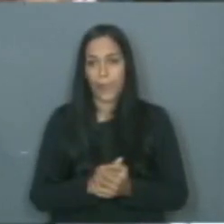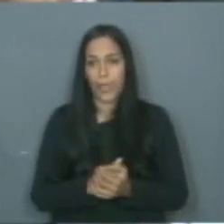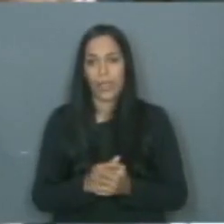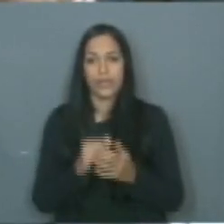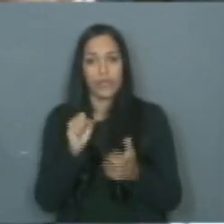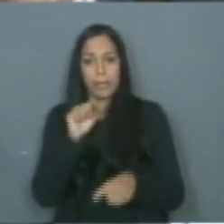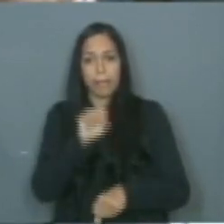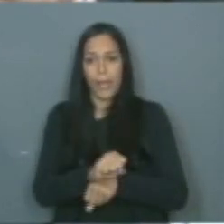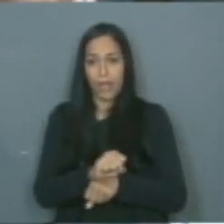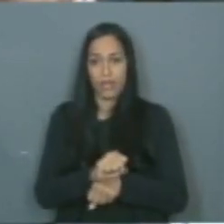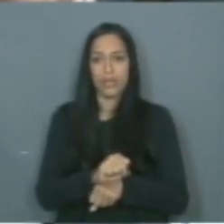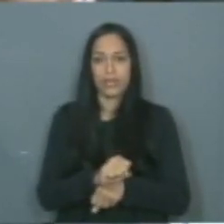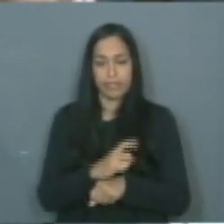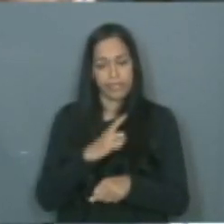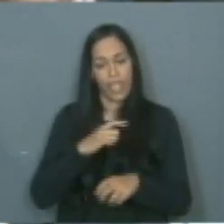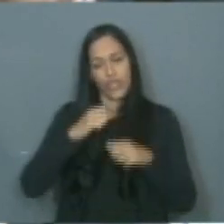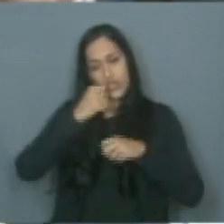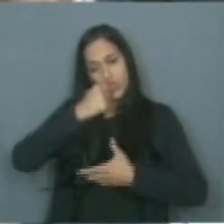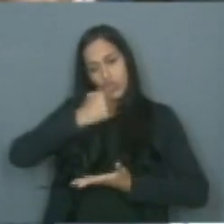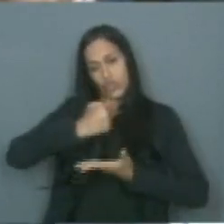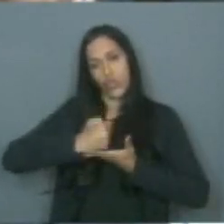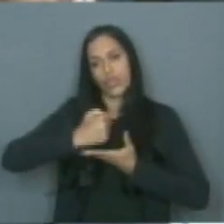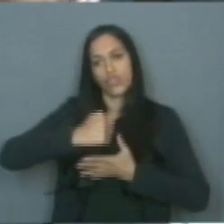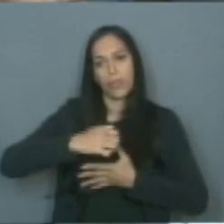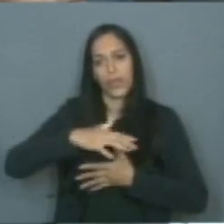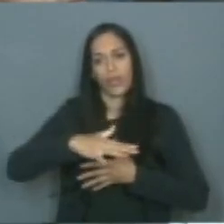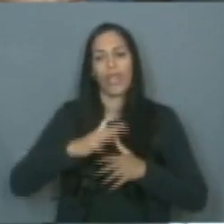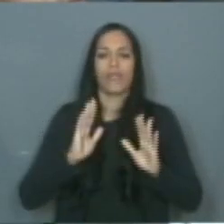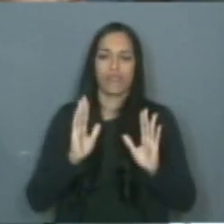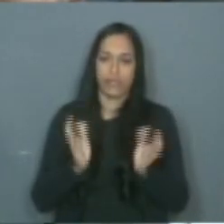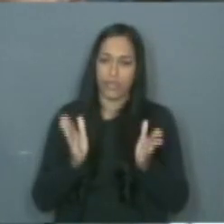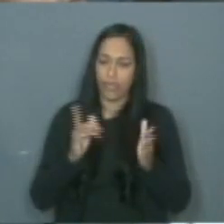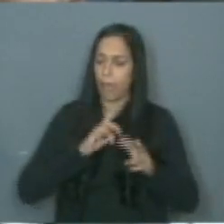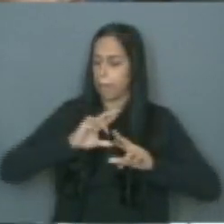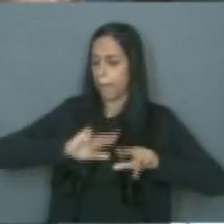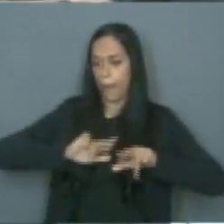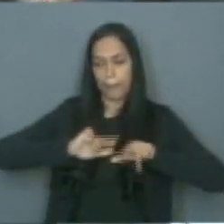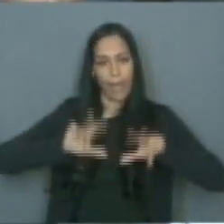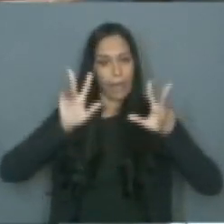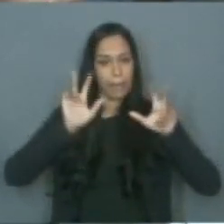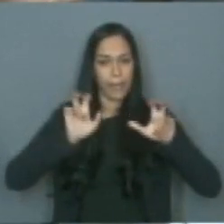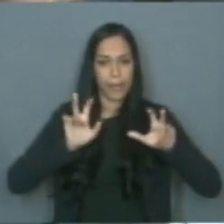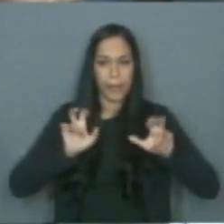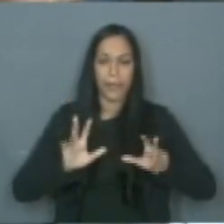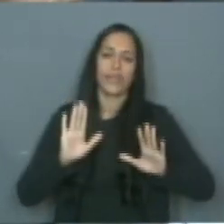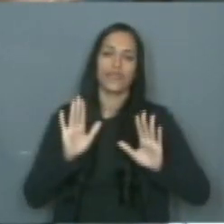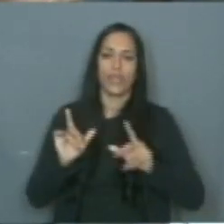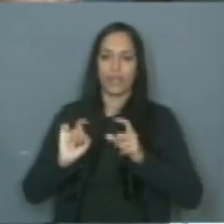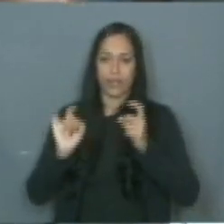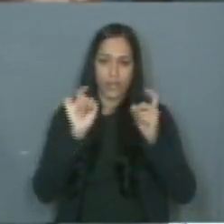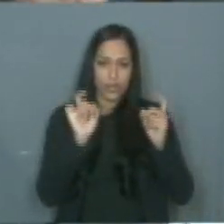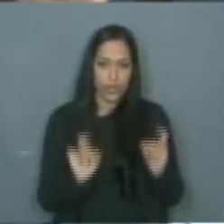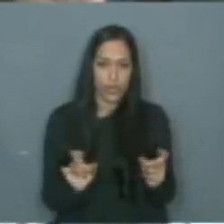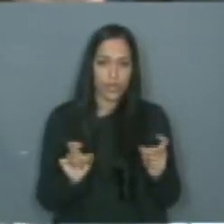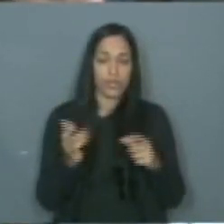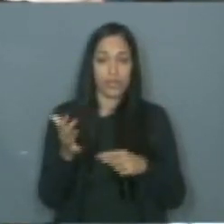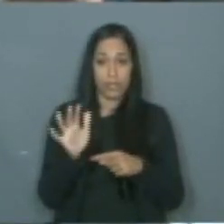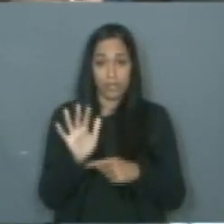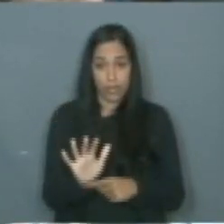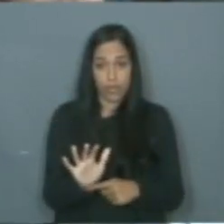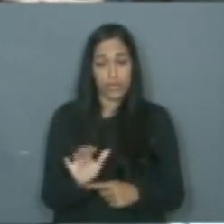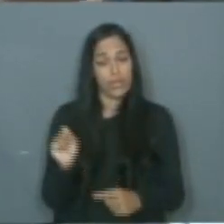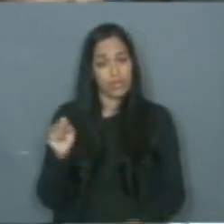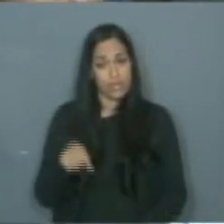que acontece é que tem jurisprudência, já tem inclusive várias matérias que já foram discutidas, mostrando